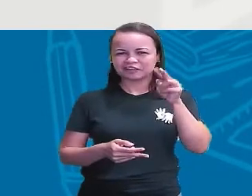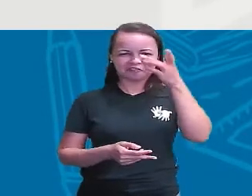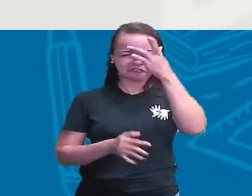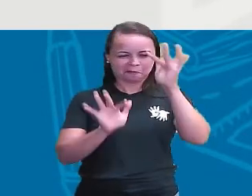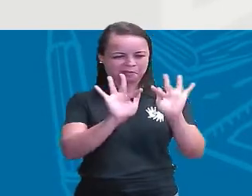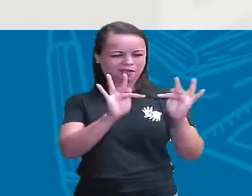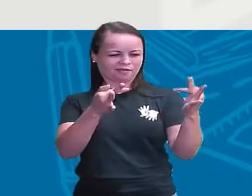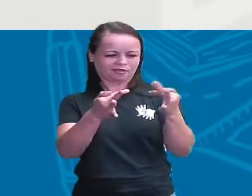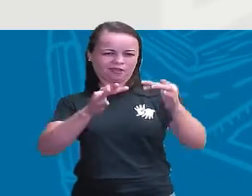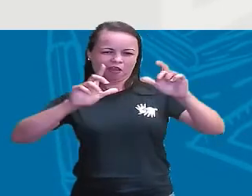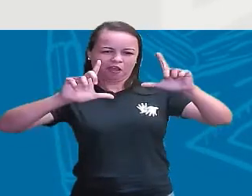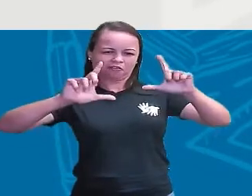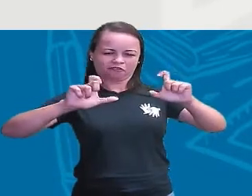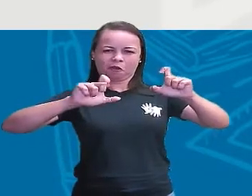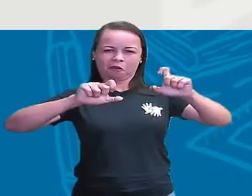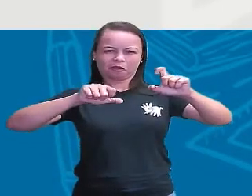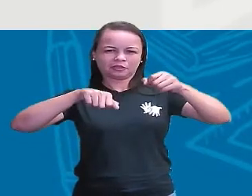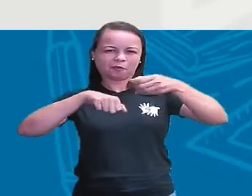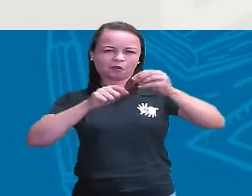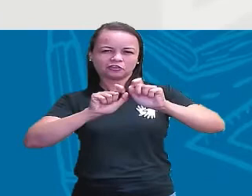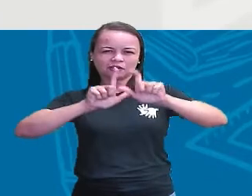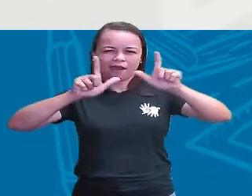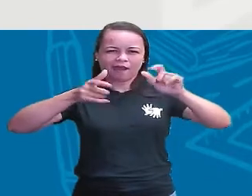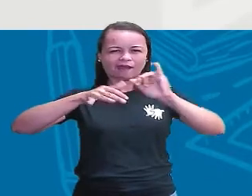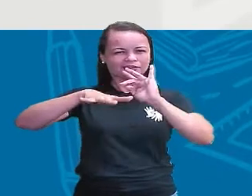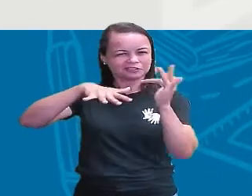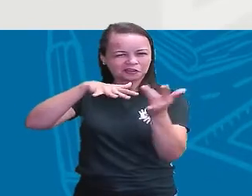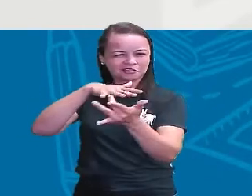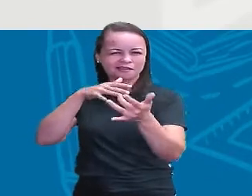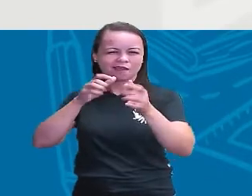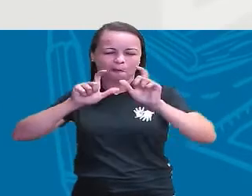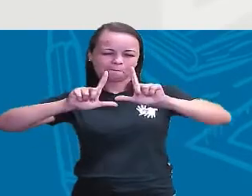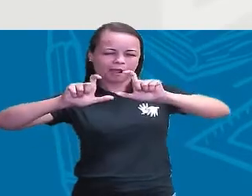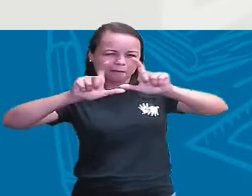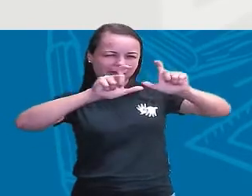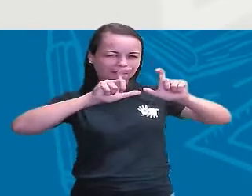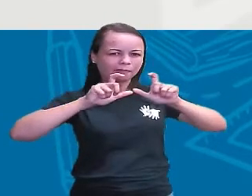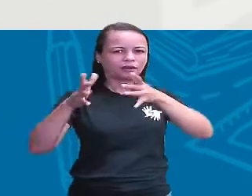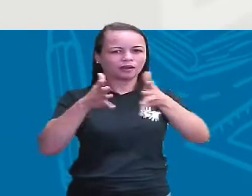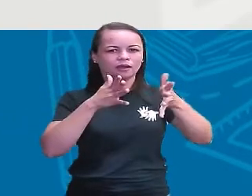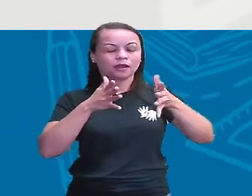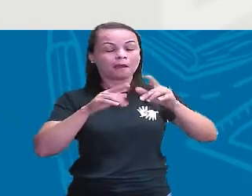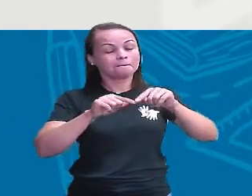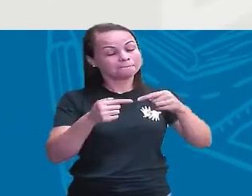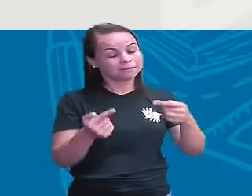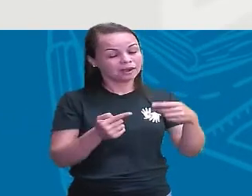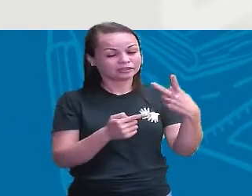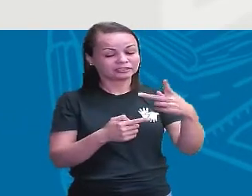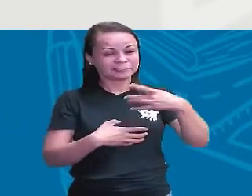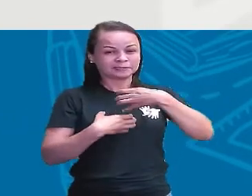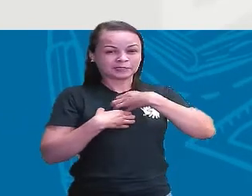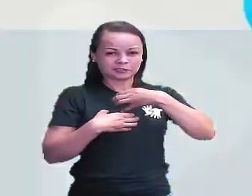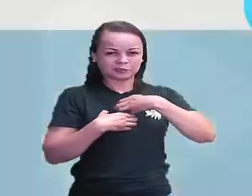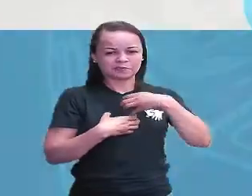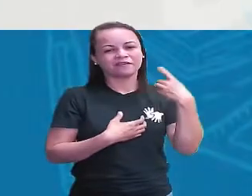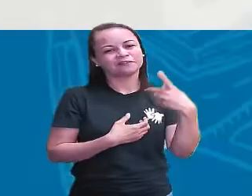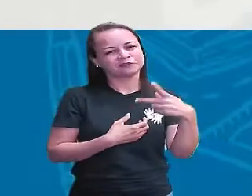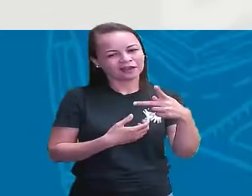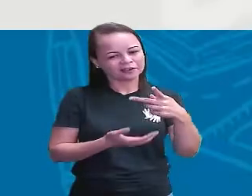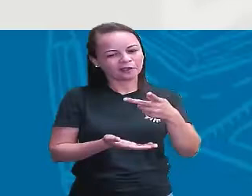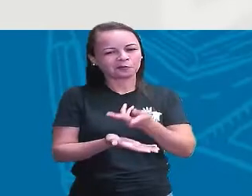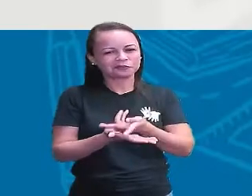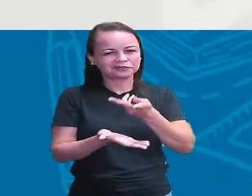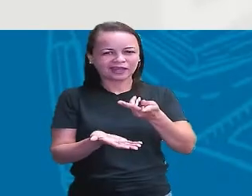lá, posta nas redes sociais, mas no dia a dia o que acontece é isso, né? Esses sentimentos aí que